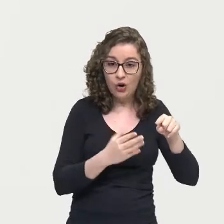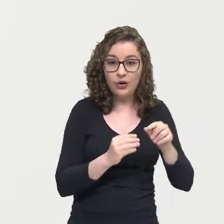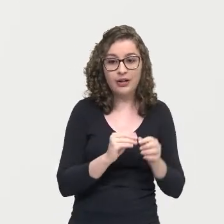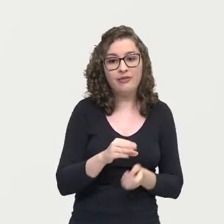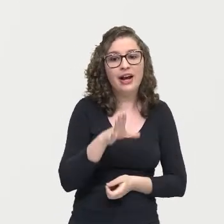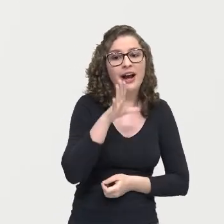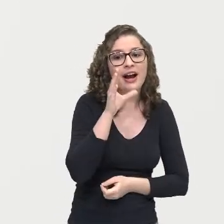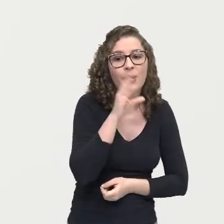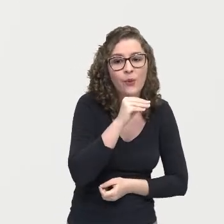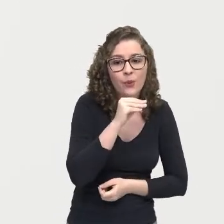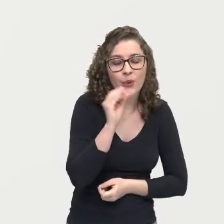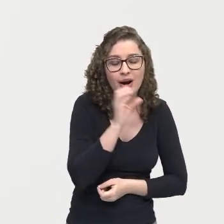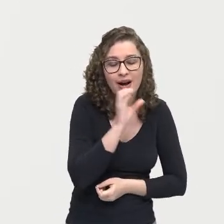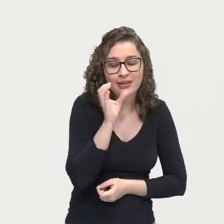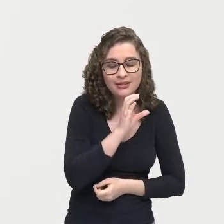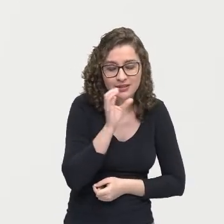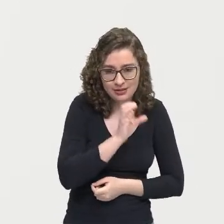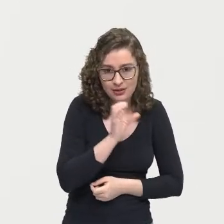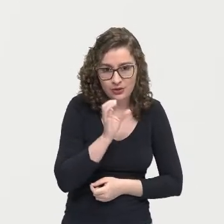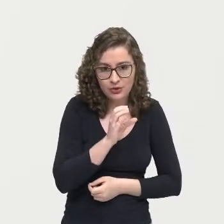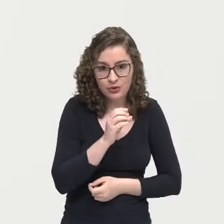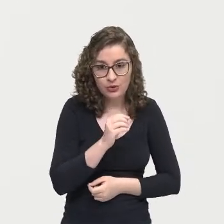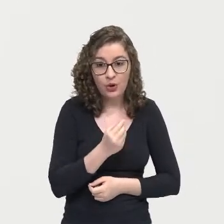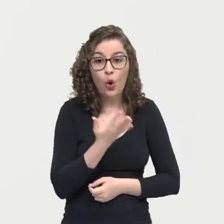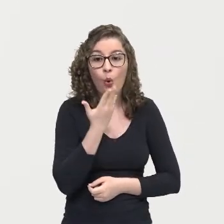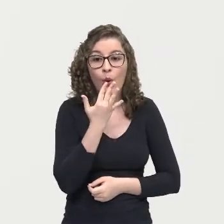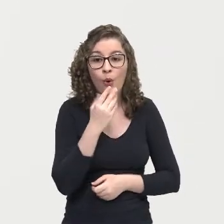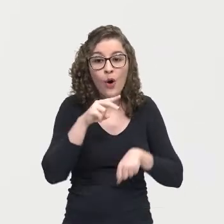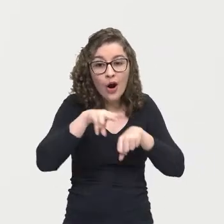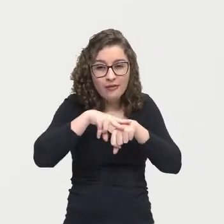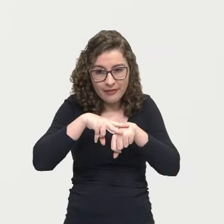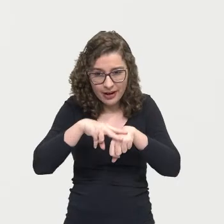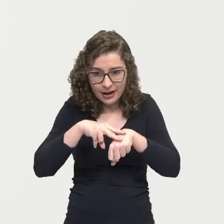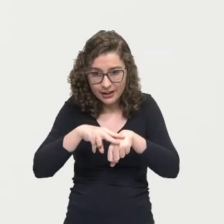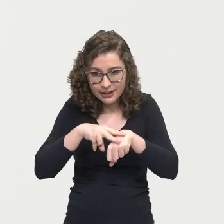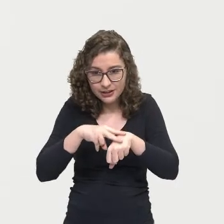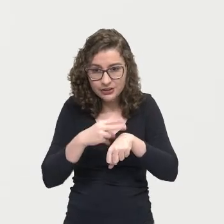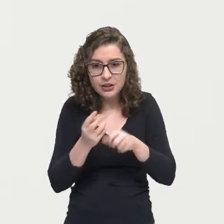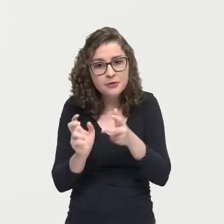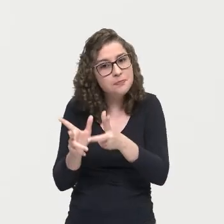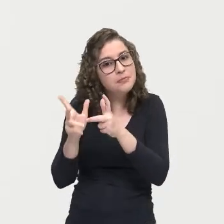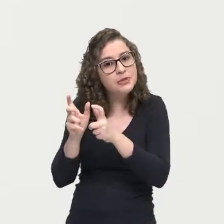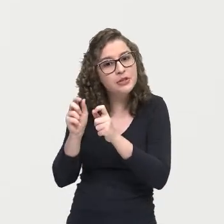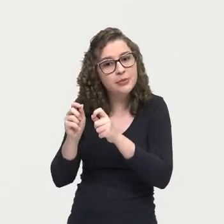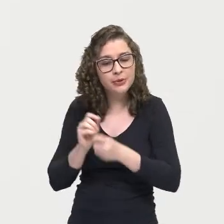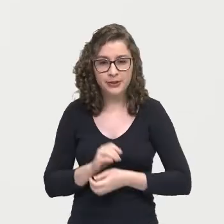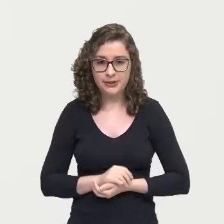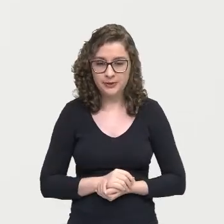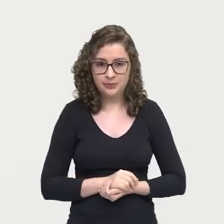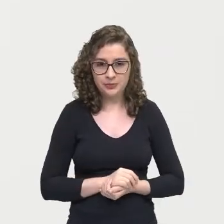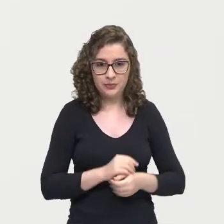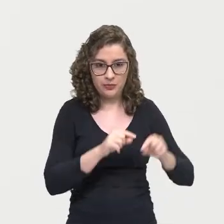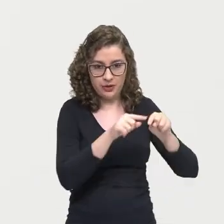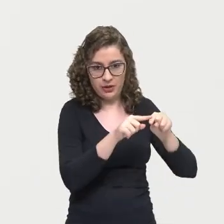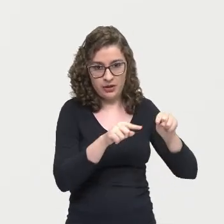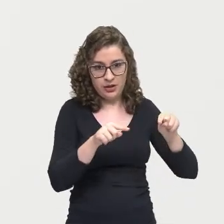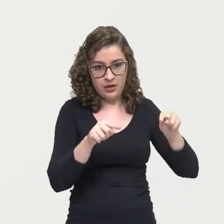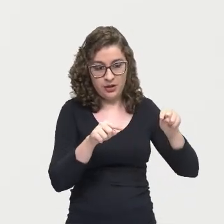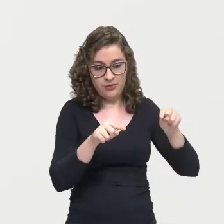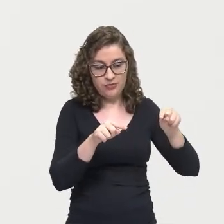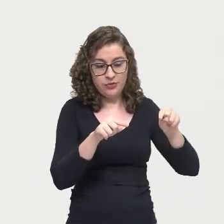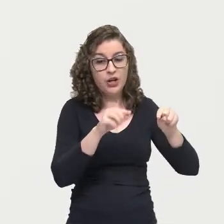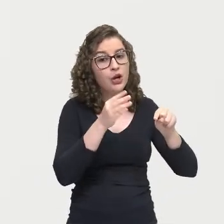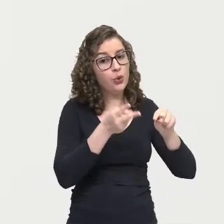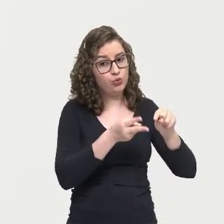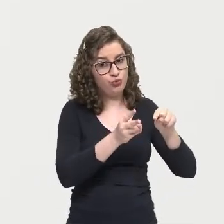reação, que é a curva aqui em verde, né? A gente percebe que o reagente permanece